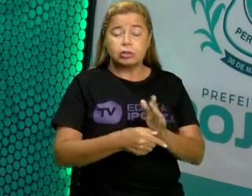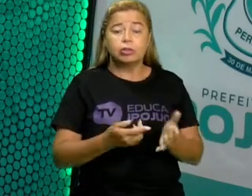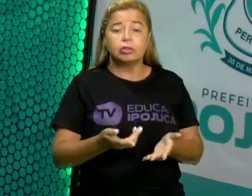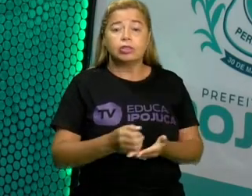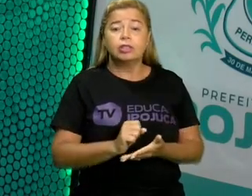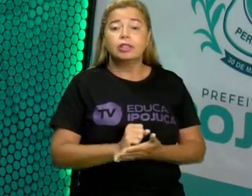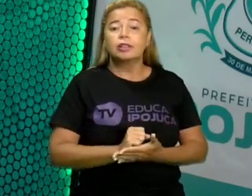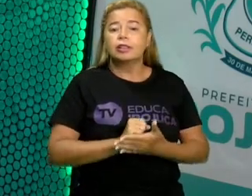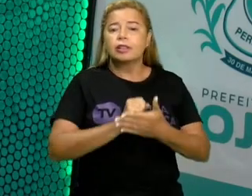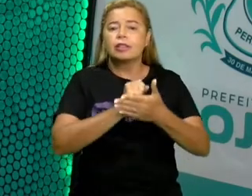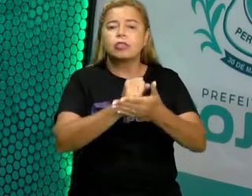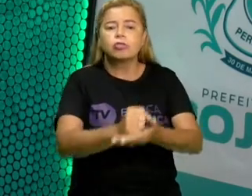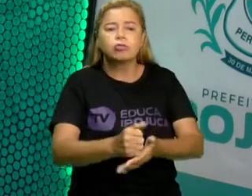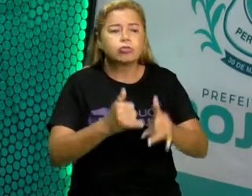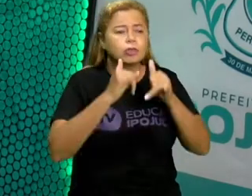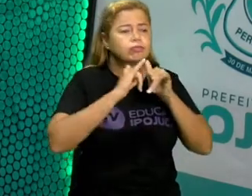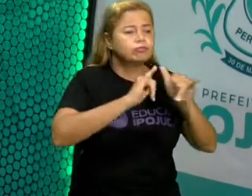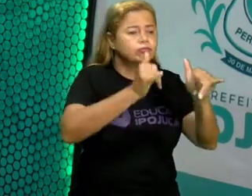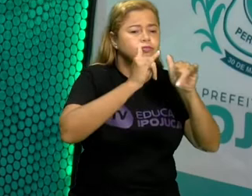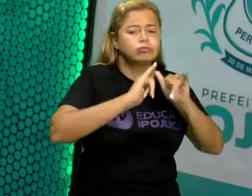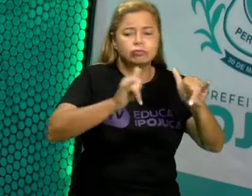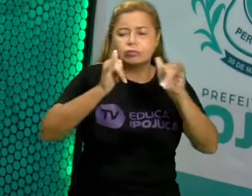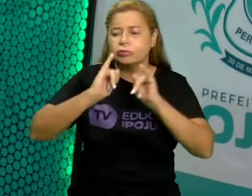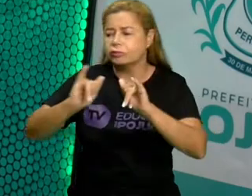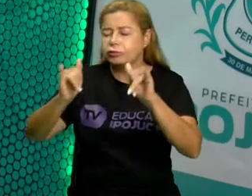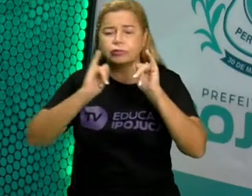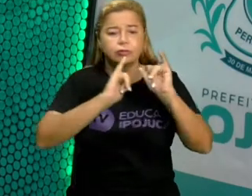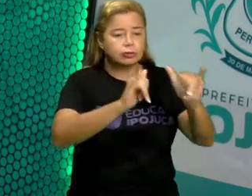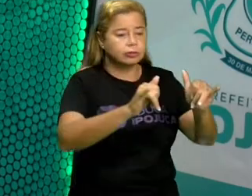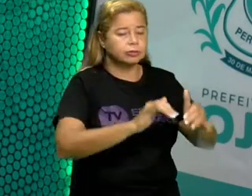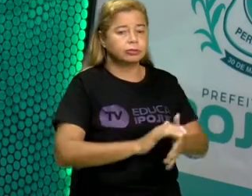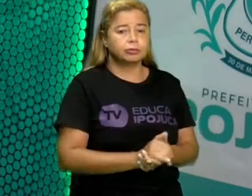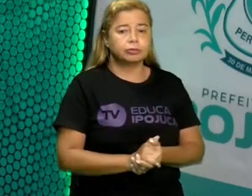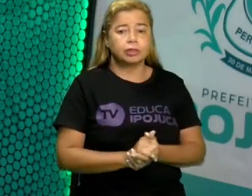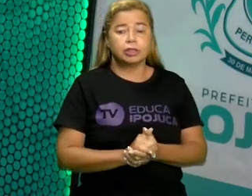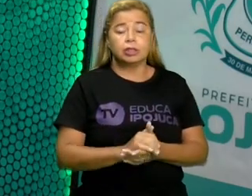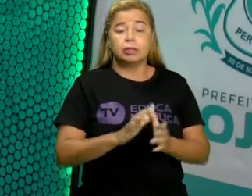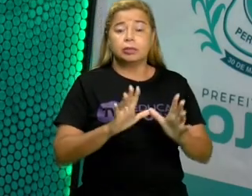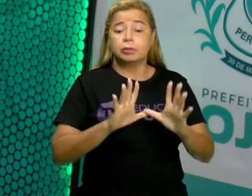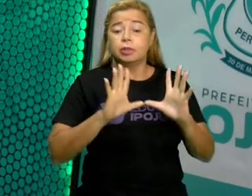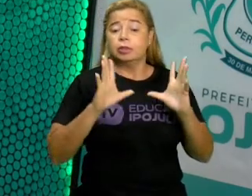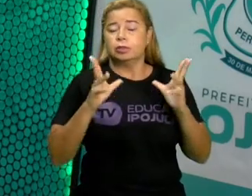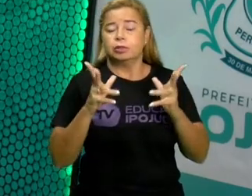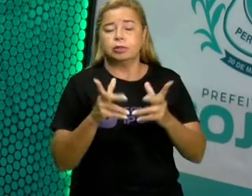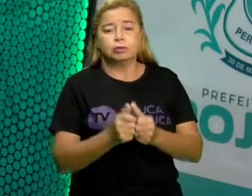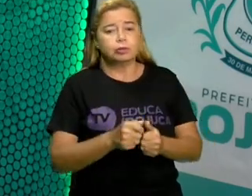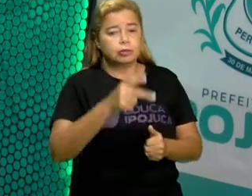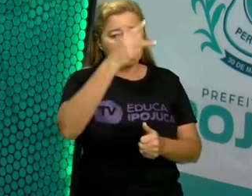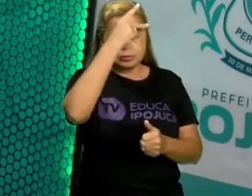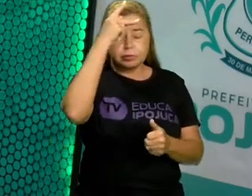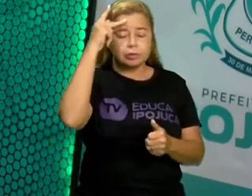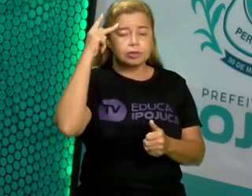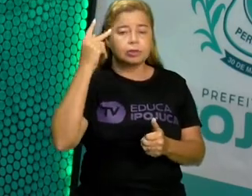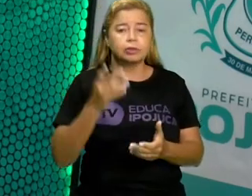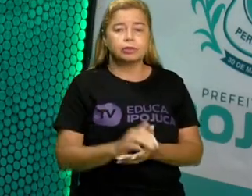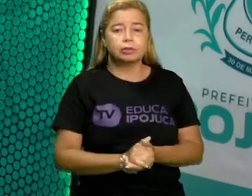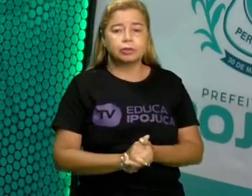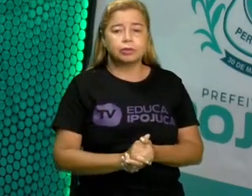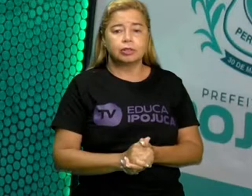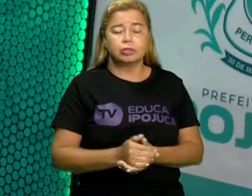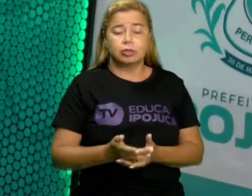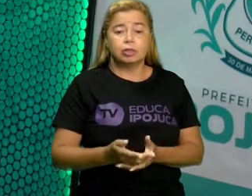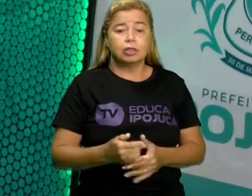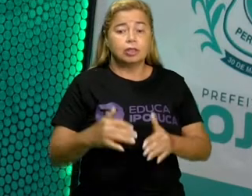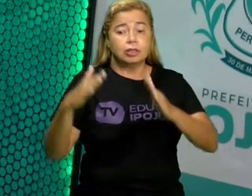serve para informar para passar informações para todos nós seja na nossa